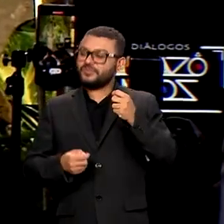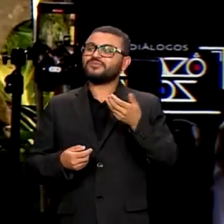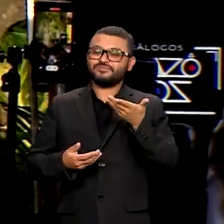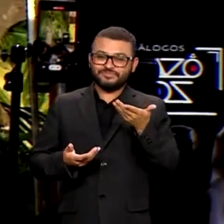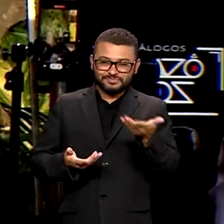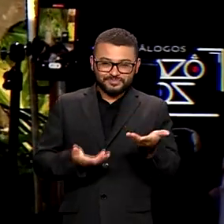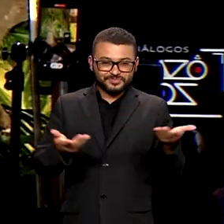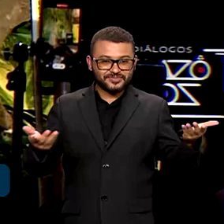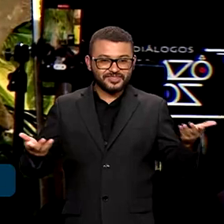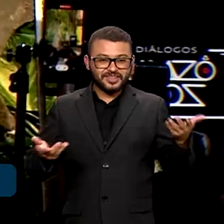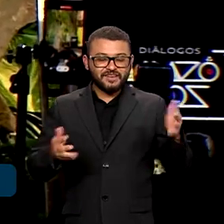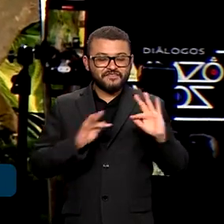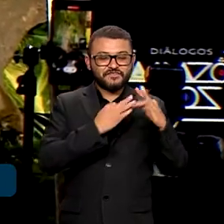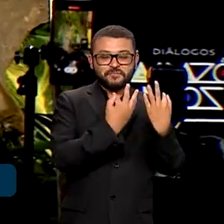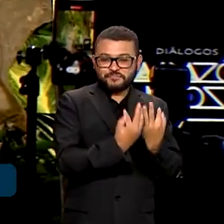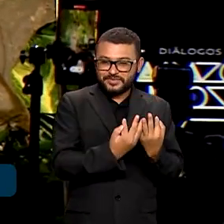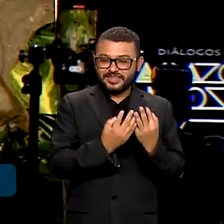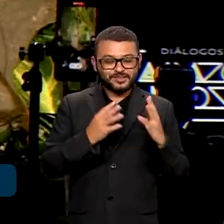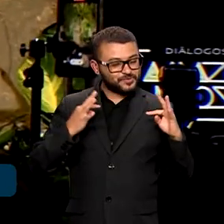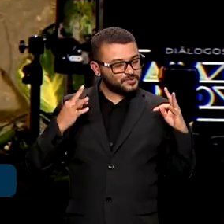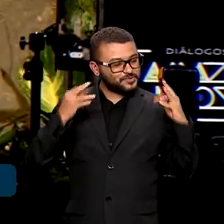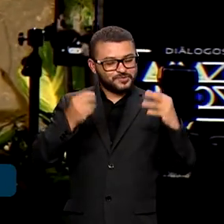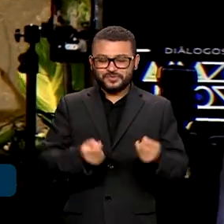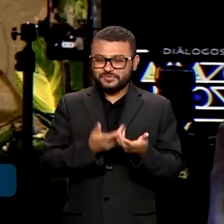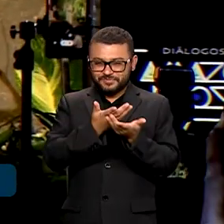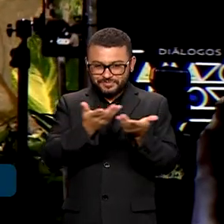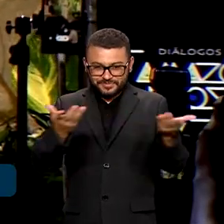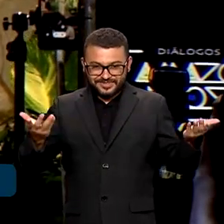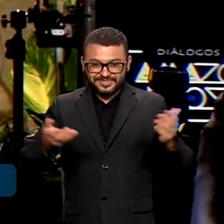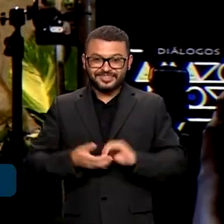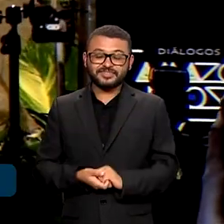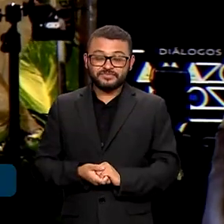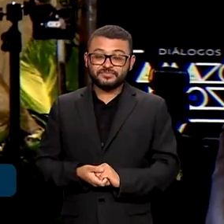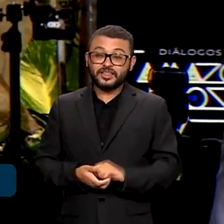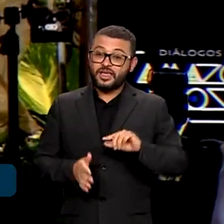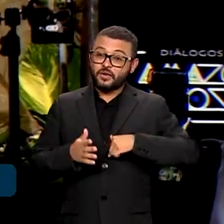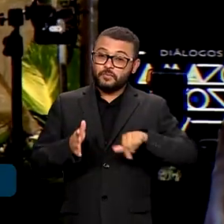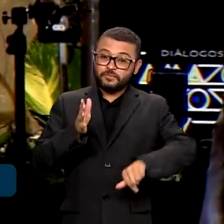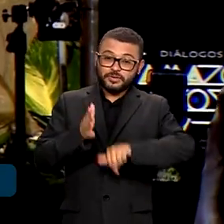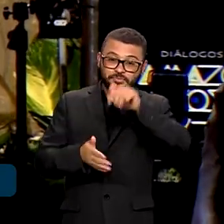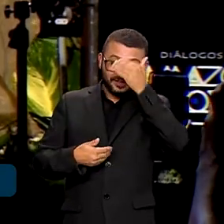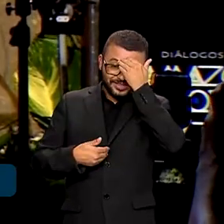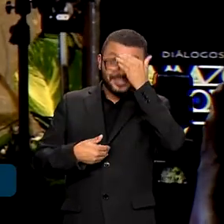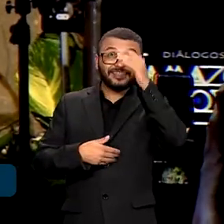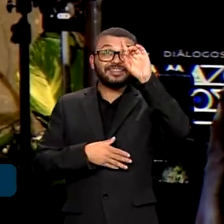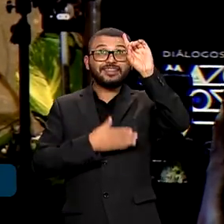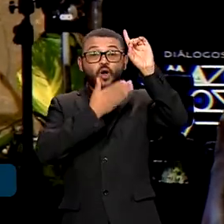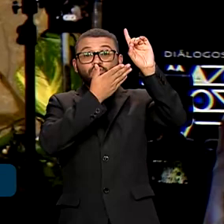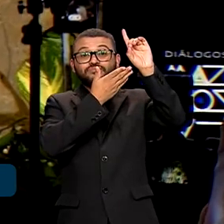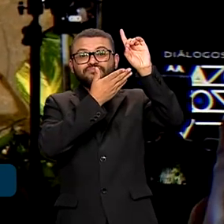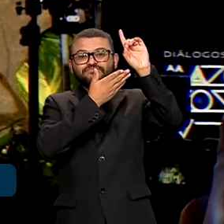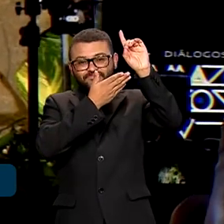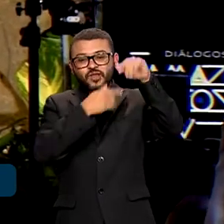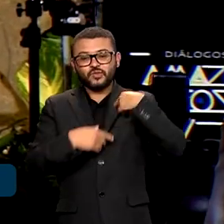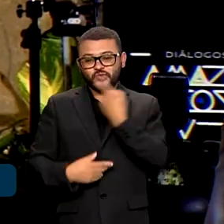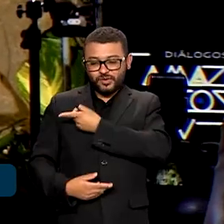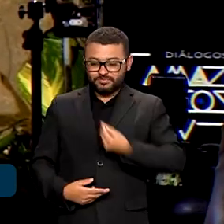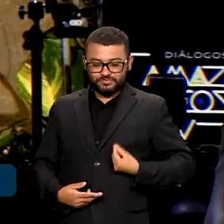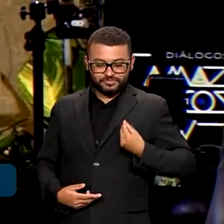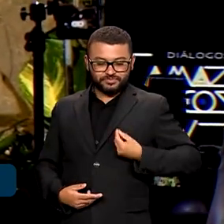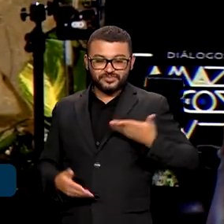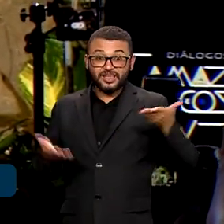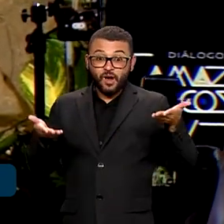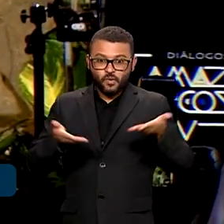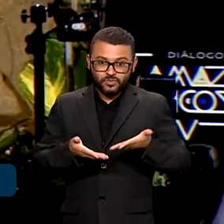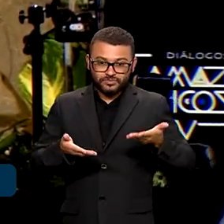amigas, parentes e parentas. Em primeiro lugar, eu quero agradecer a Deus por estarmos aqui